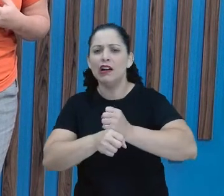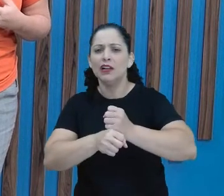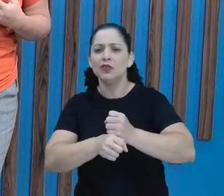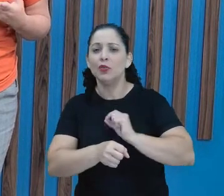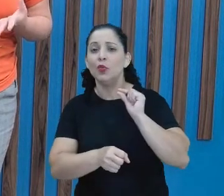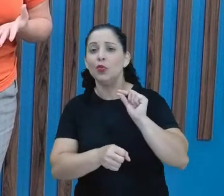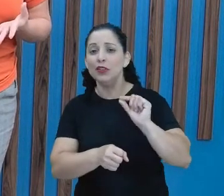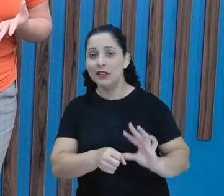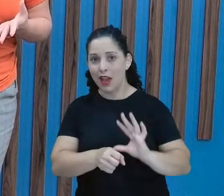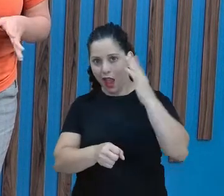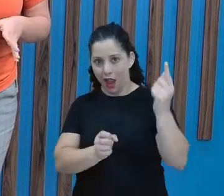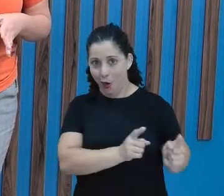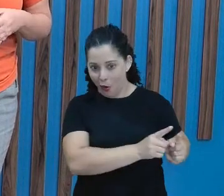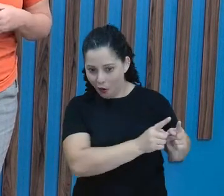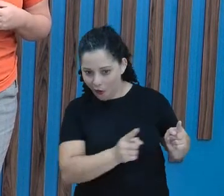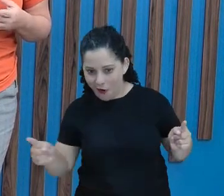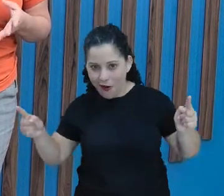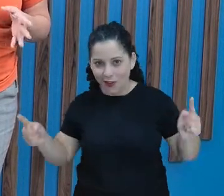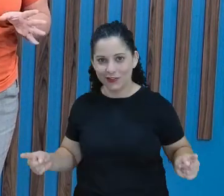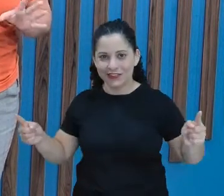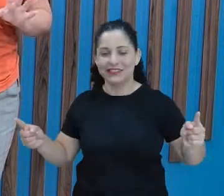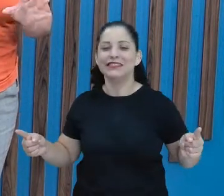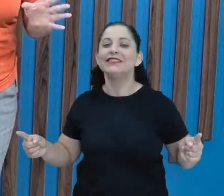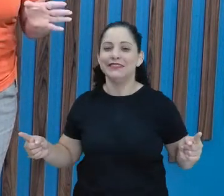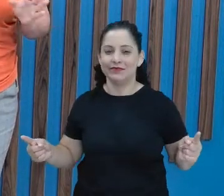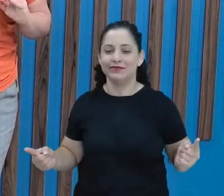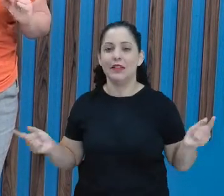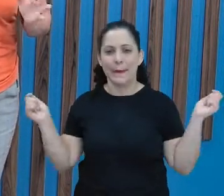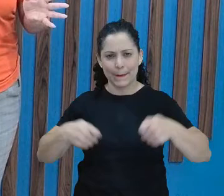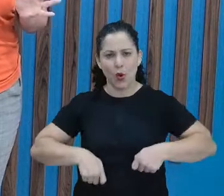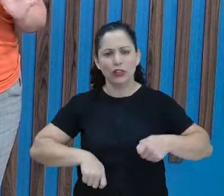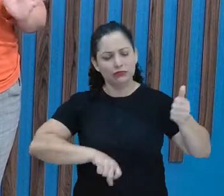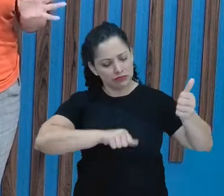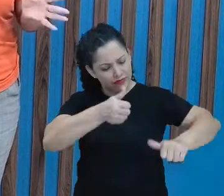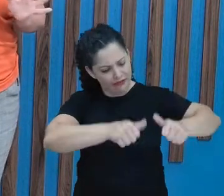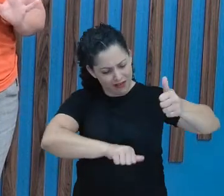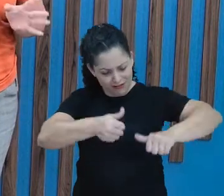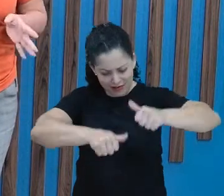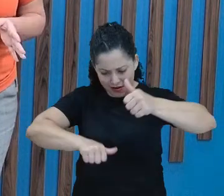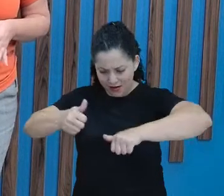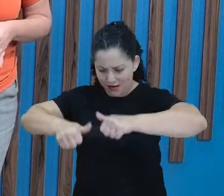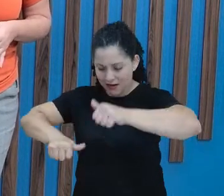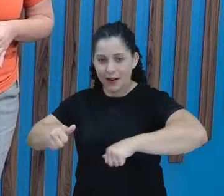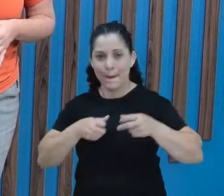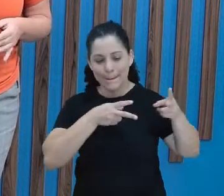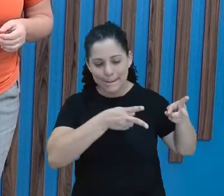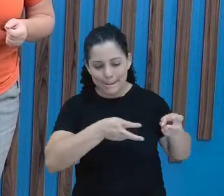gente pode medi-lo, a gente pode aí contar o seu tempo de duração.